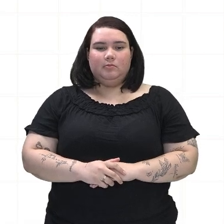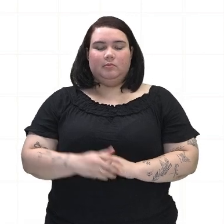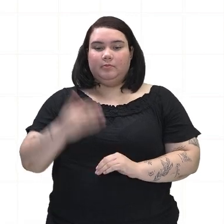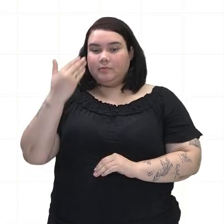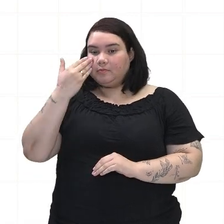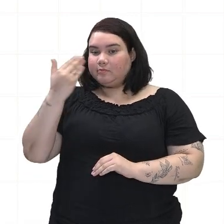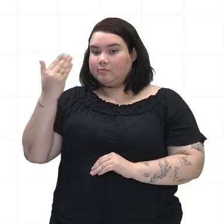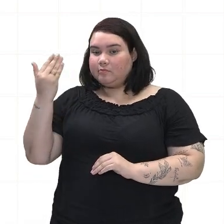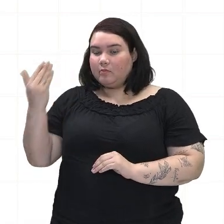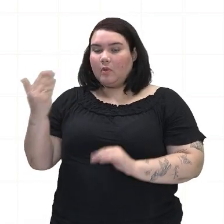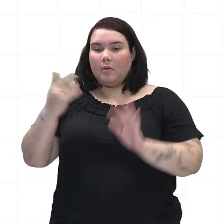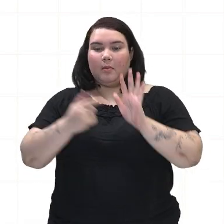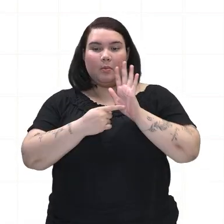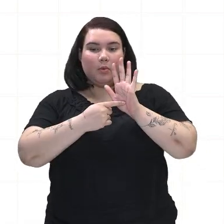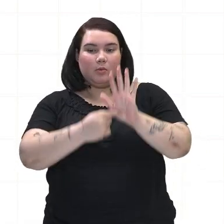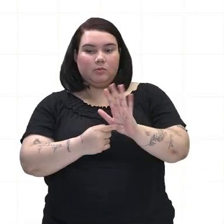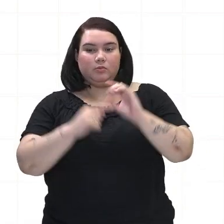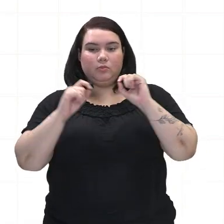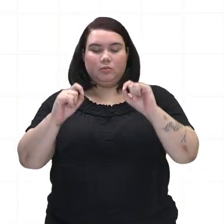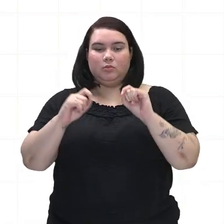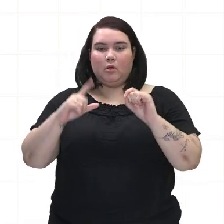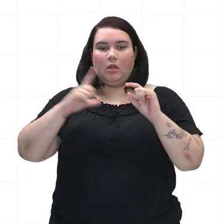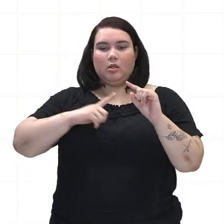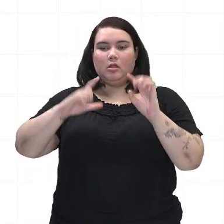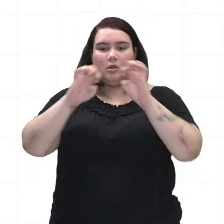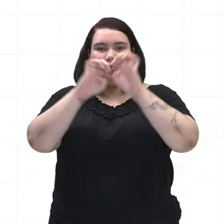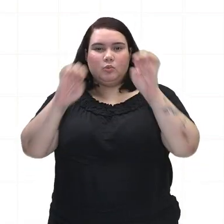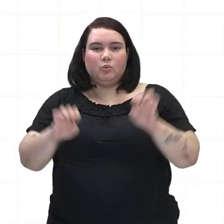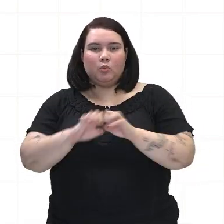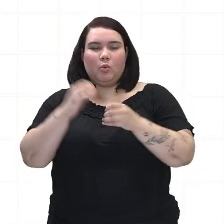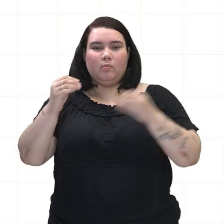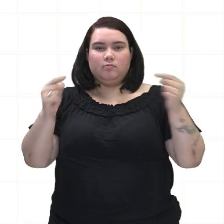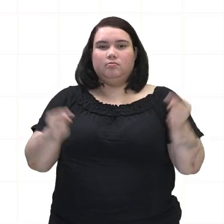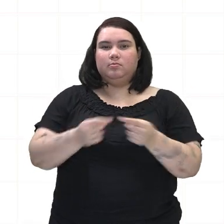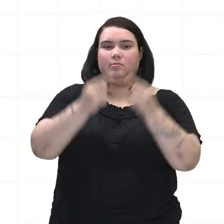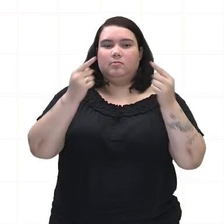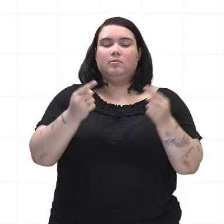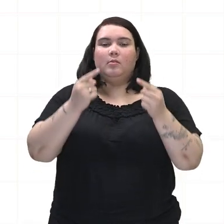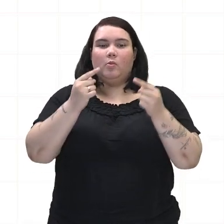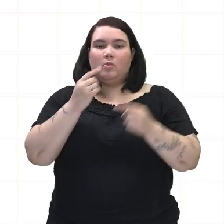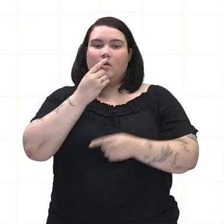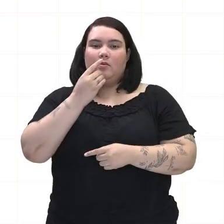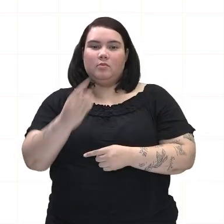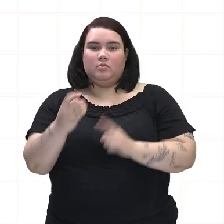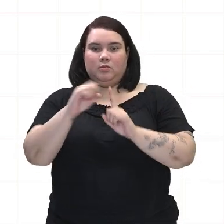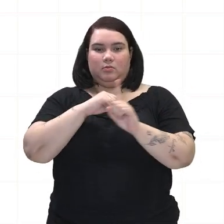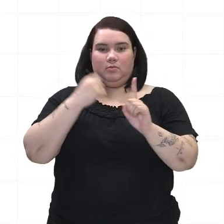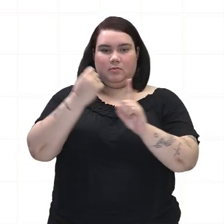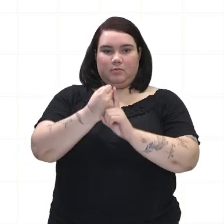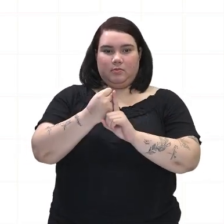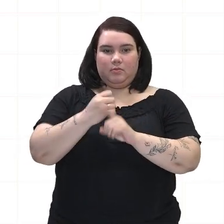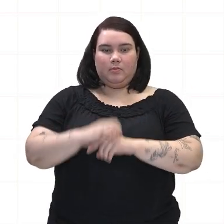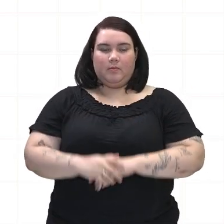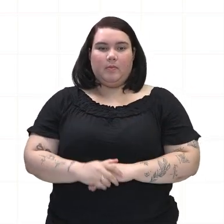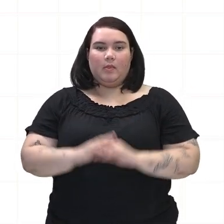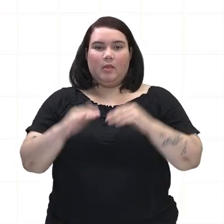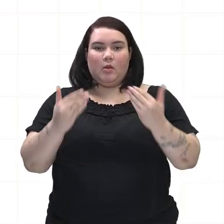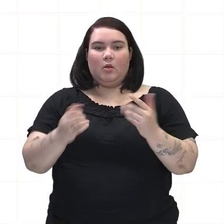você entender o esquema segundo a teoria do darwinismo social. Então, no topo da sociedade,